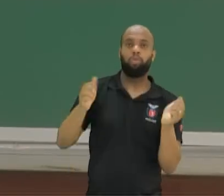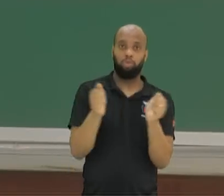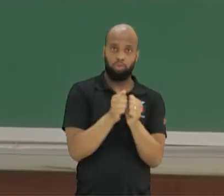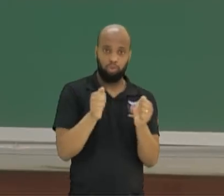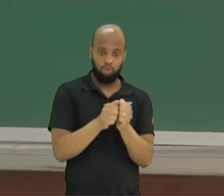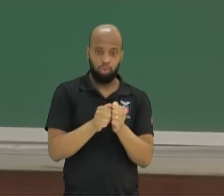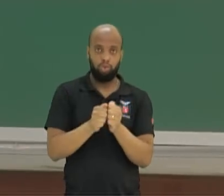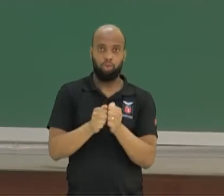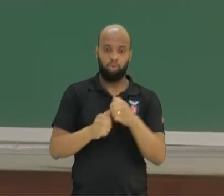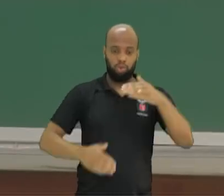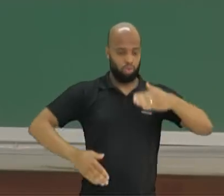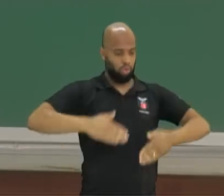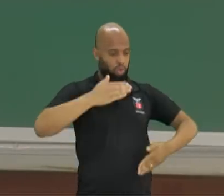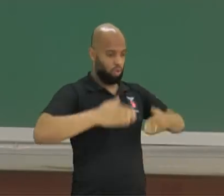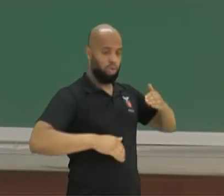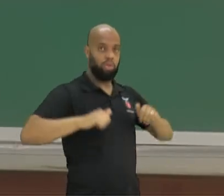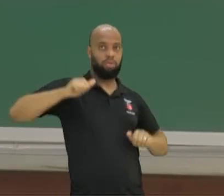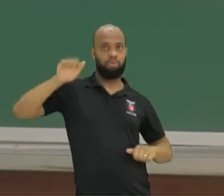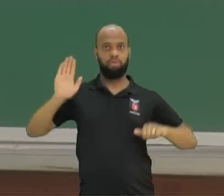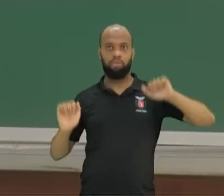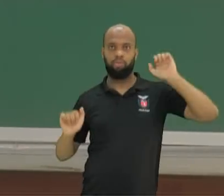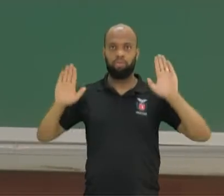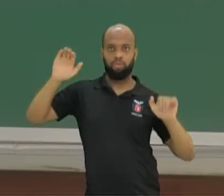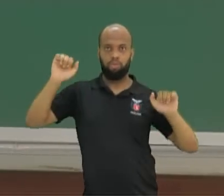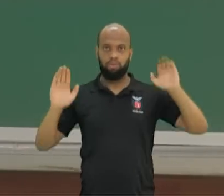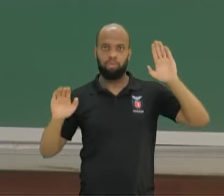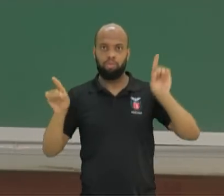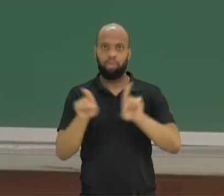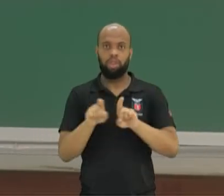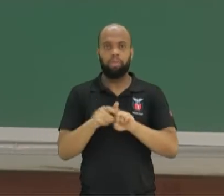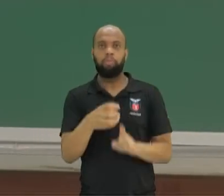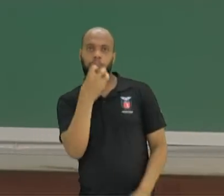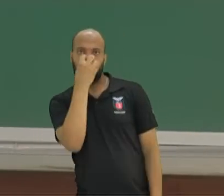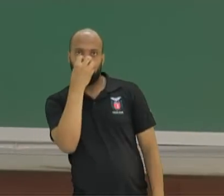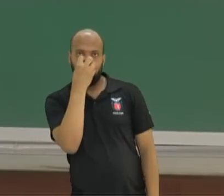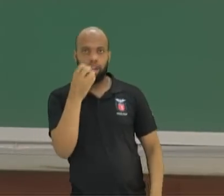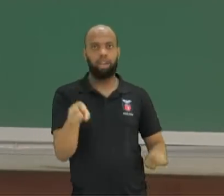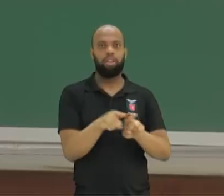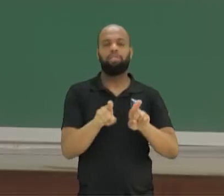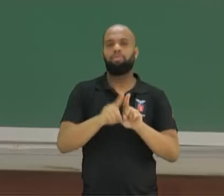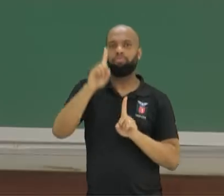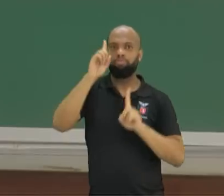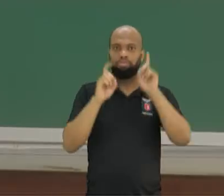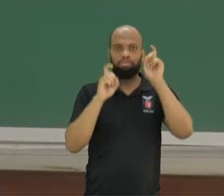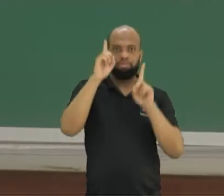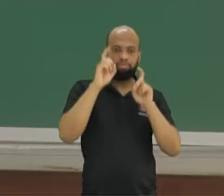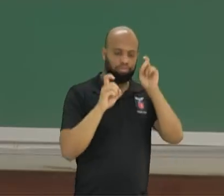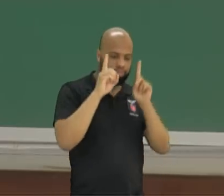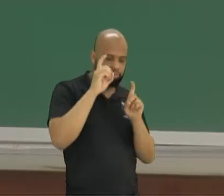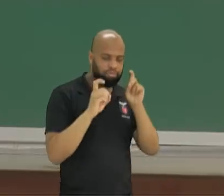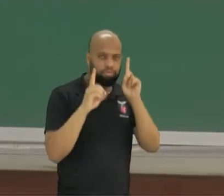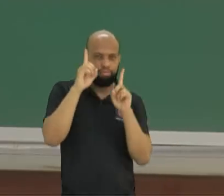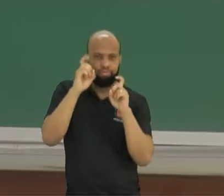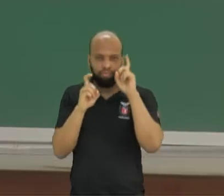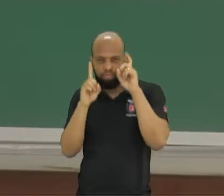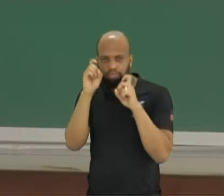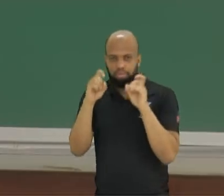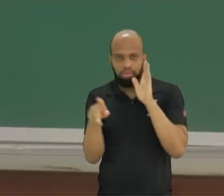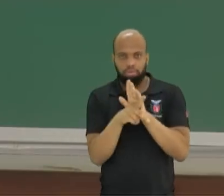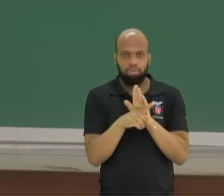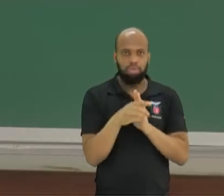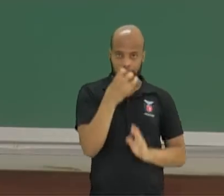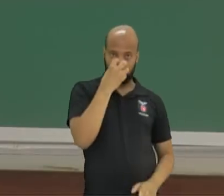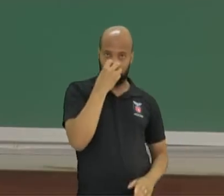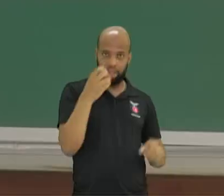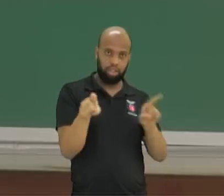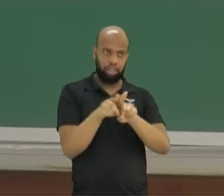robô movimentos de mímica, movimentos de palhaços, né? Expressões faciais dos palhaços,